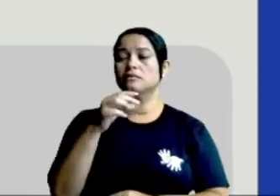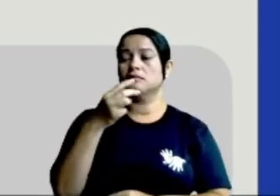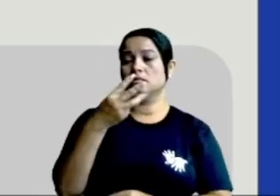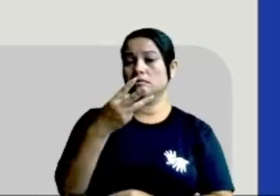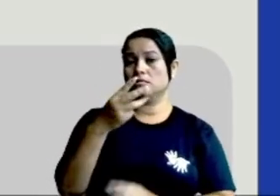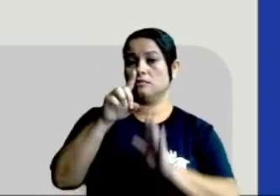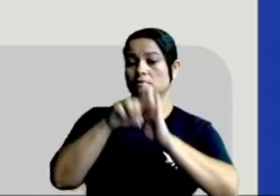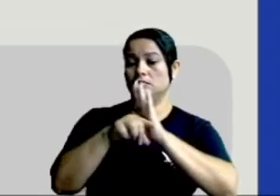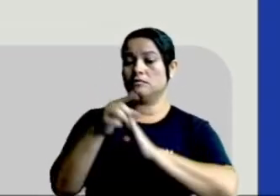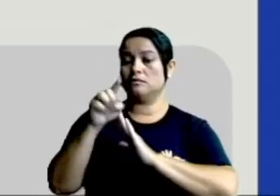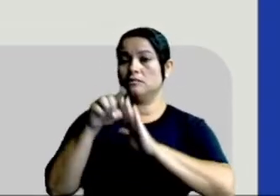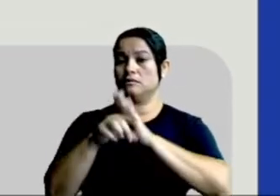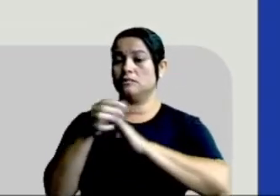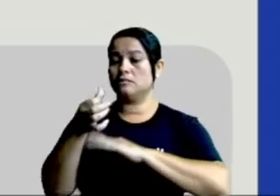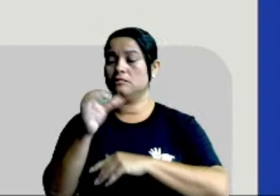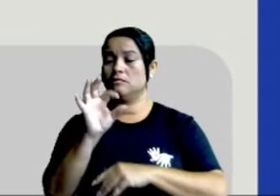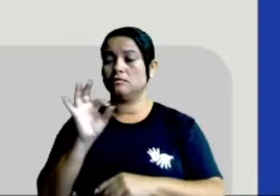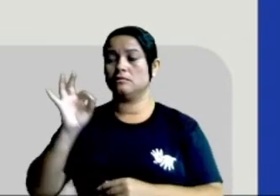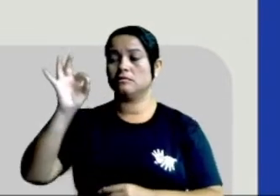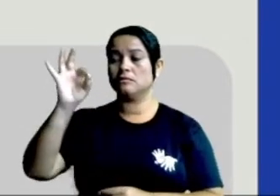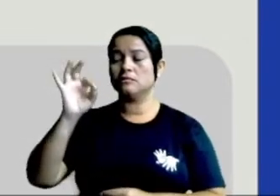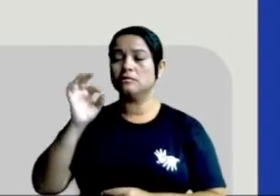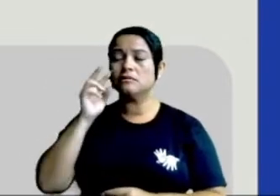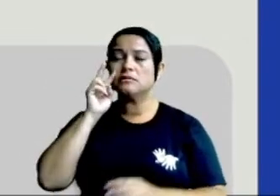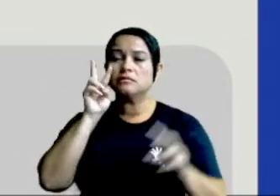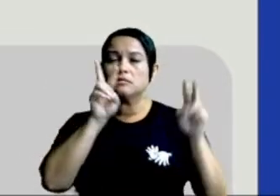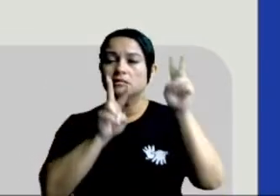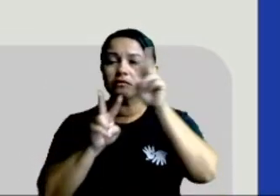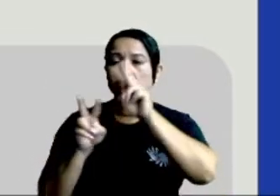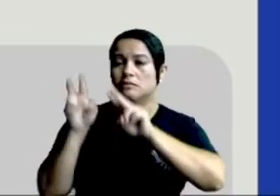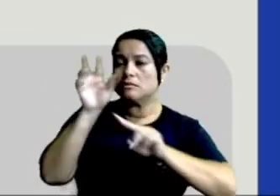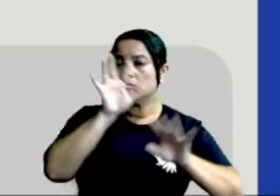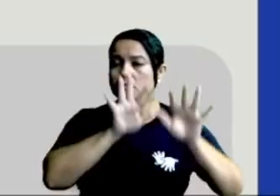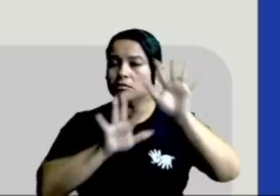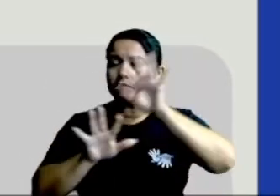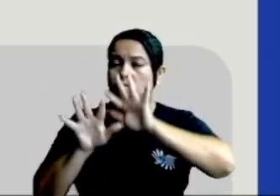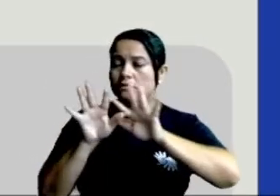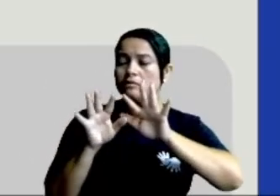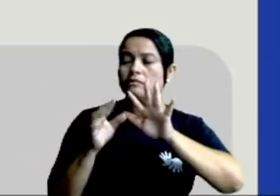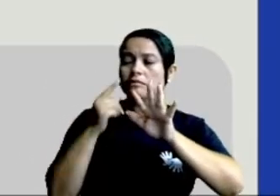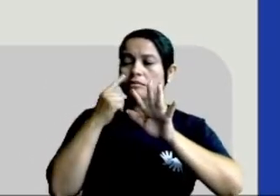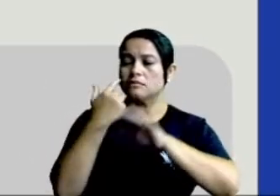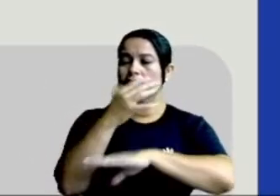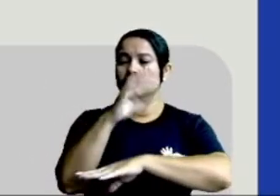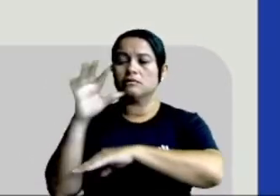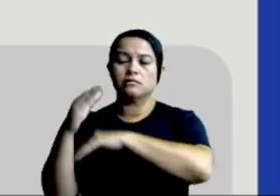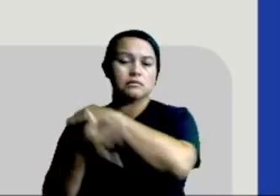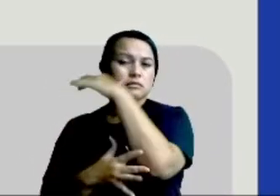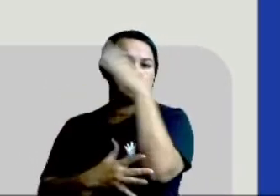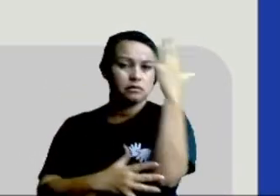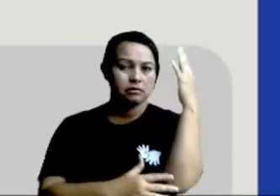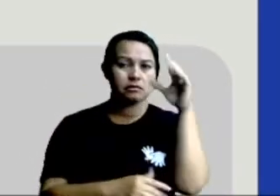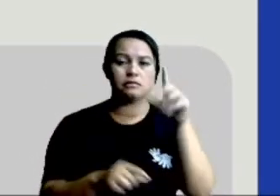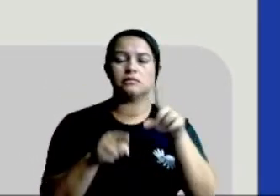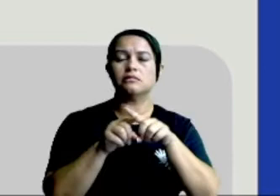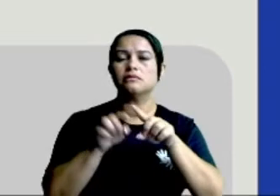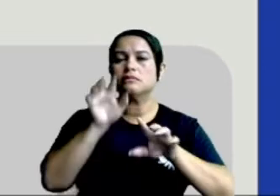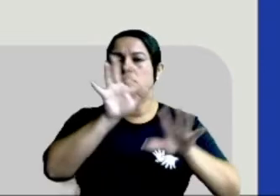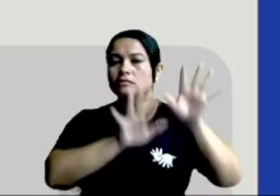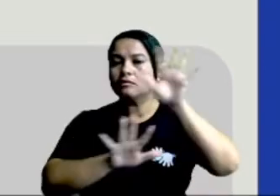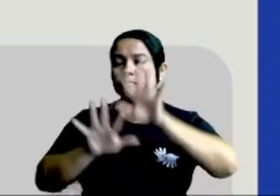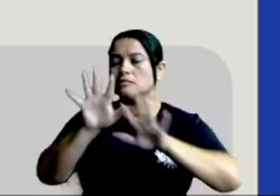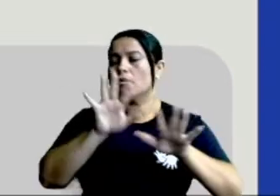-3 a -6 graus. Então, veja que a visão dela já é mais embaçada de longe, uma paisagem, ela sem óculos, já vê